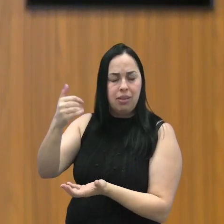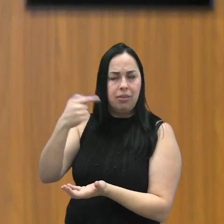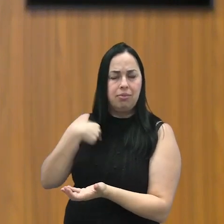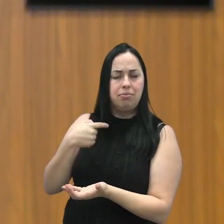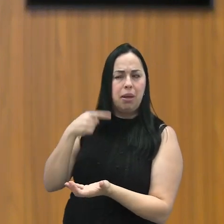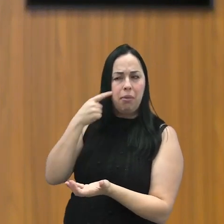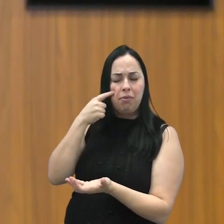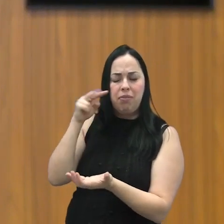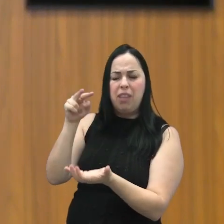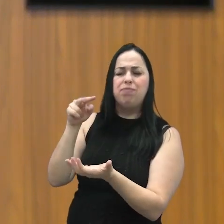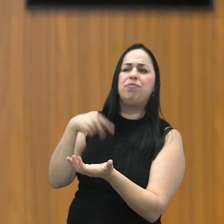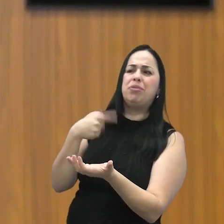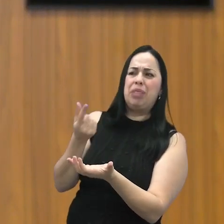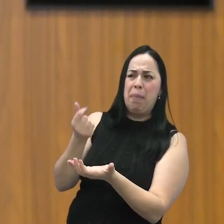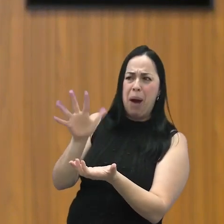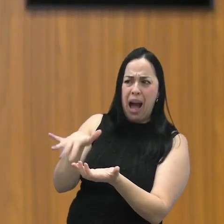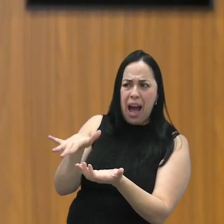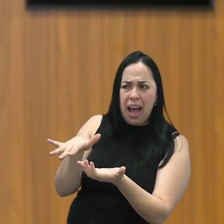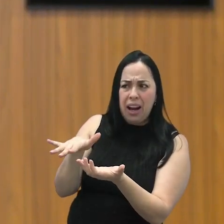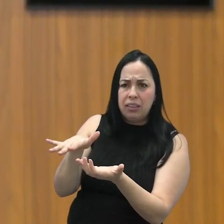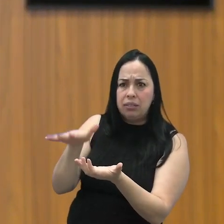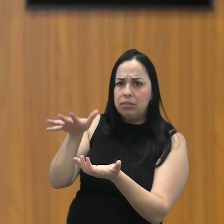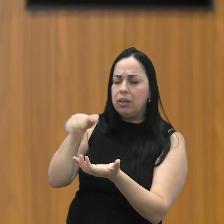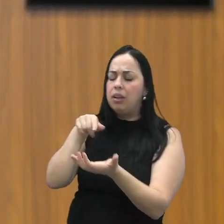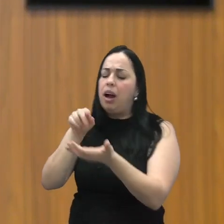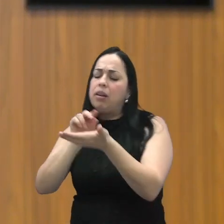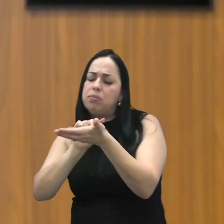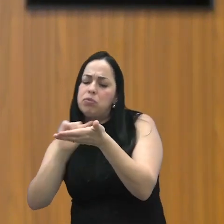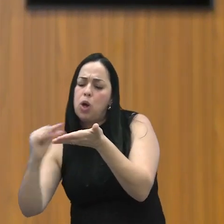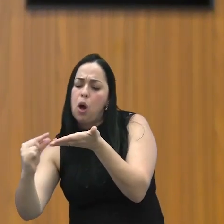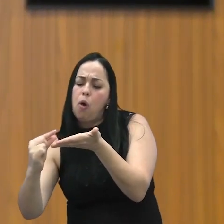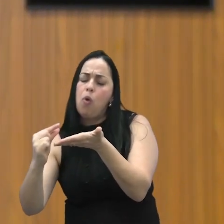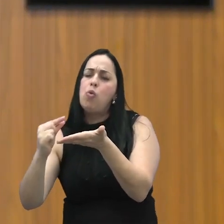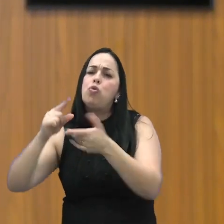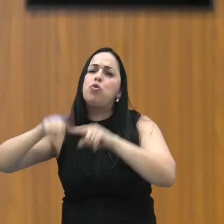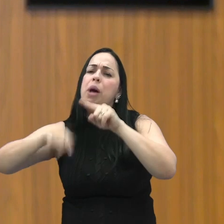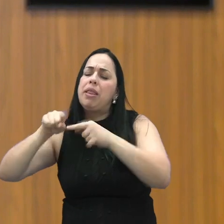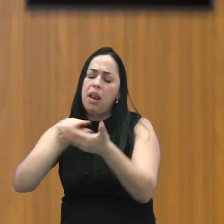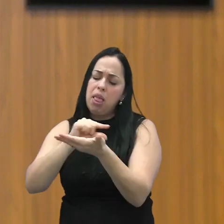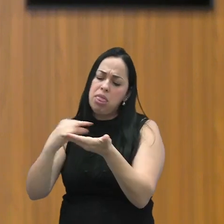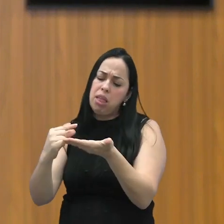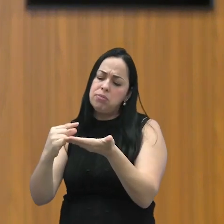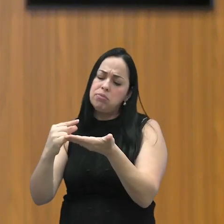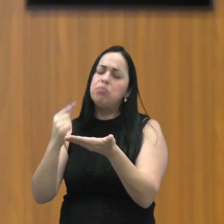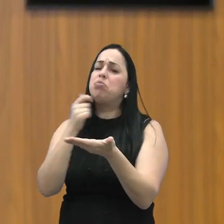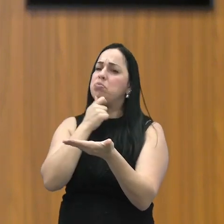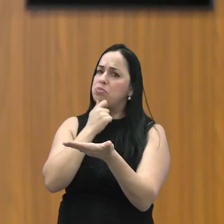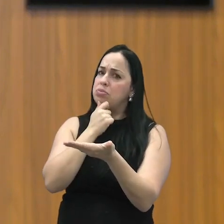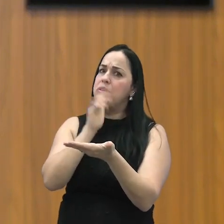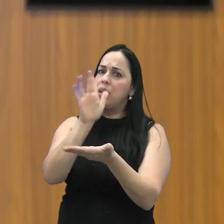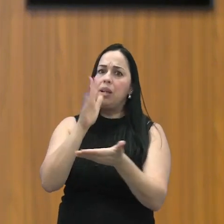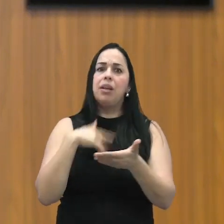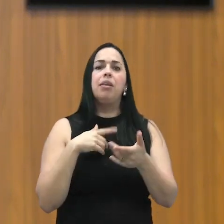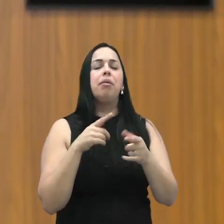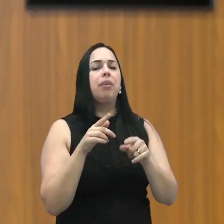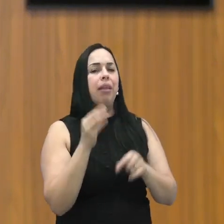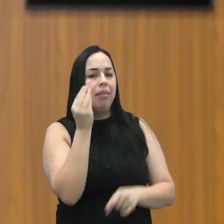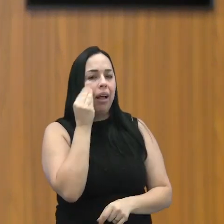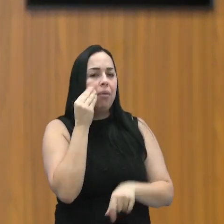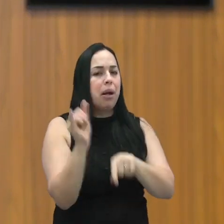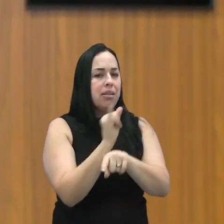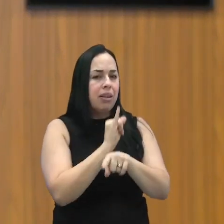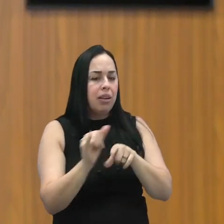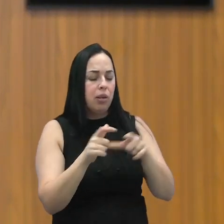muito barato, você dá uma olhada na qualidade de chocolate para ver se não tem muita gordura hidrogenada, aquela coisa ruim e tal. Então, acho que a grande alternativa é você buscar